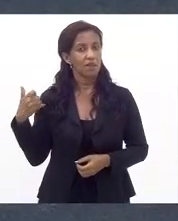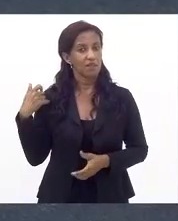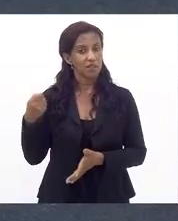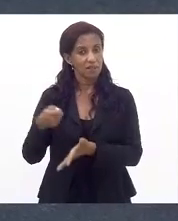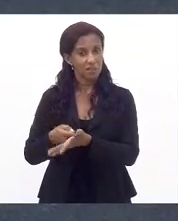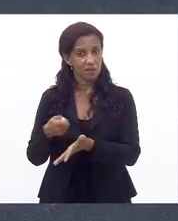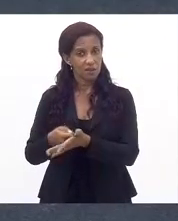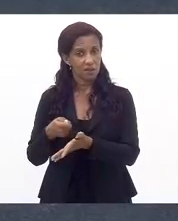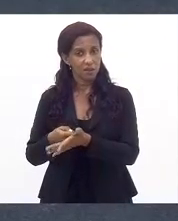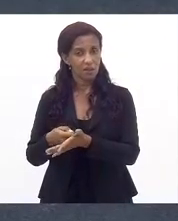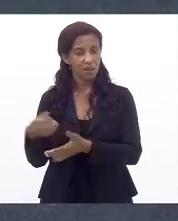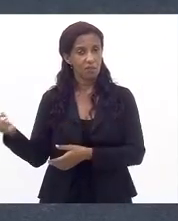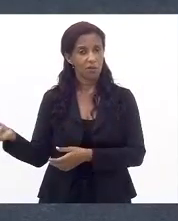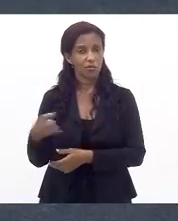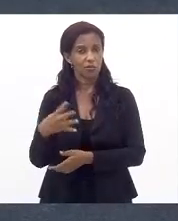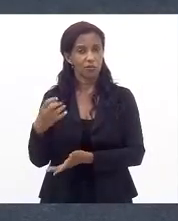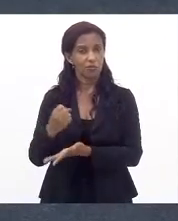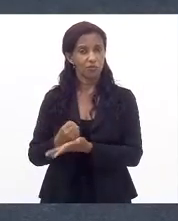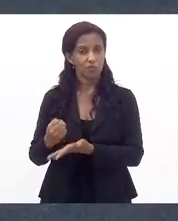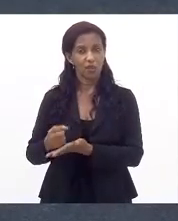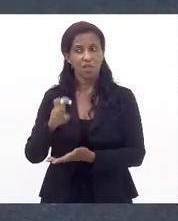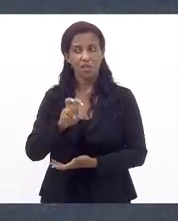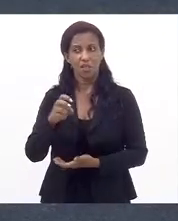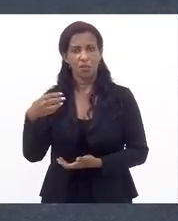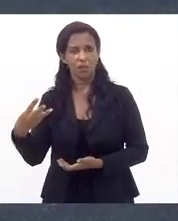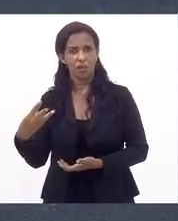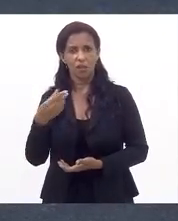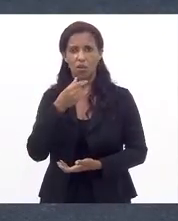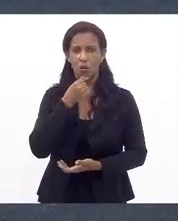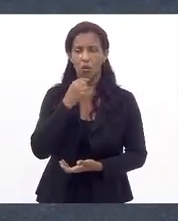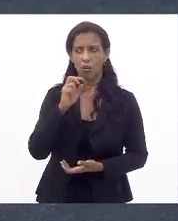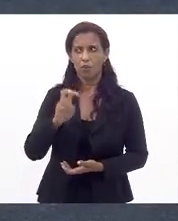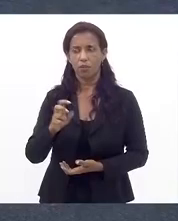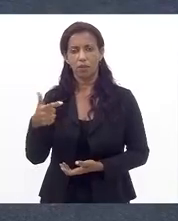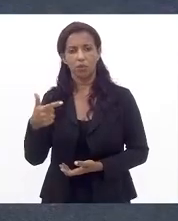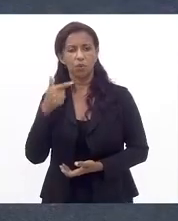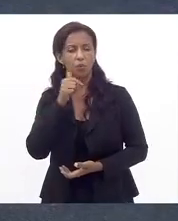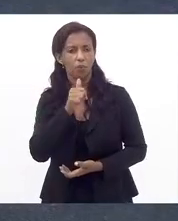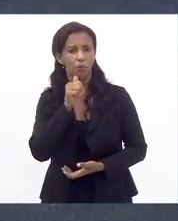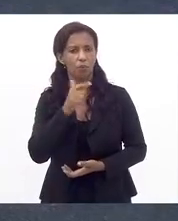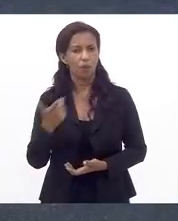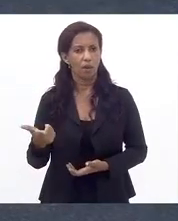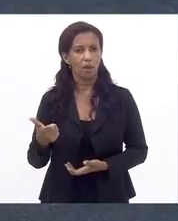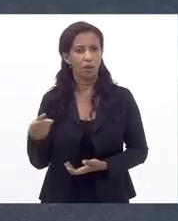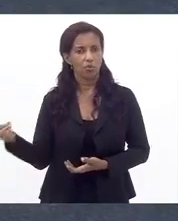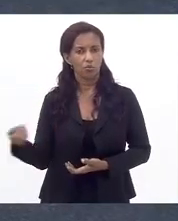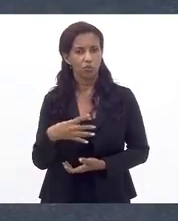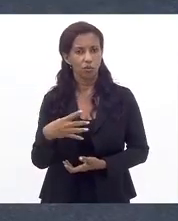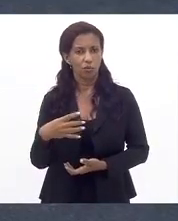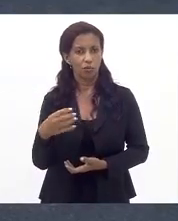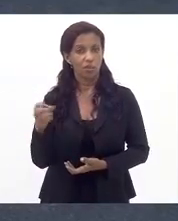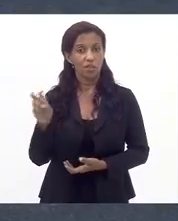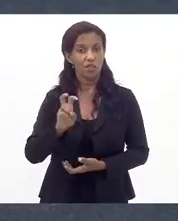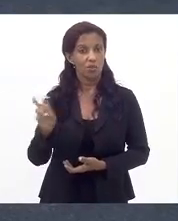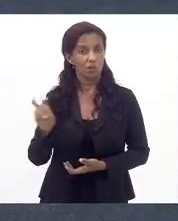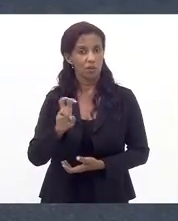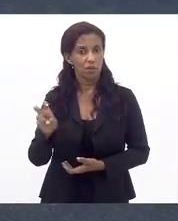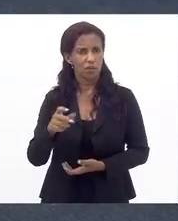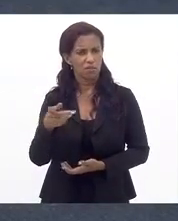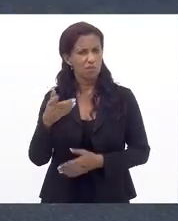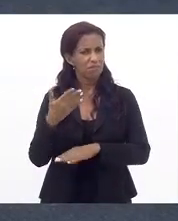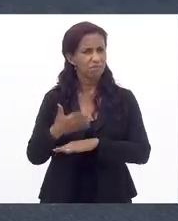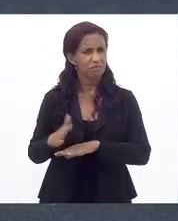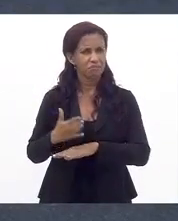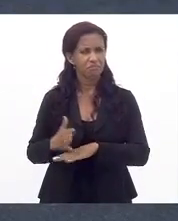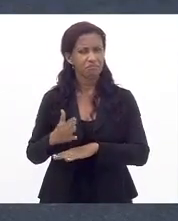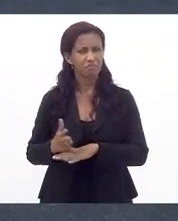idade exigida para jantar e servidores 53 homem 52 mulher Os Atuais servidores 55 você